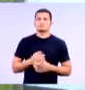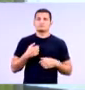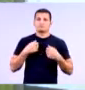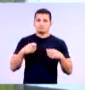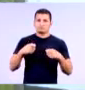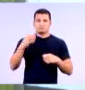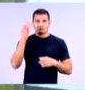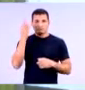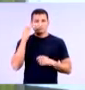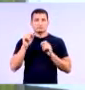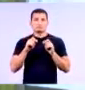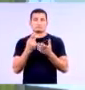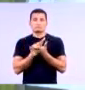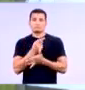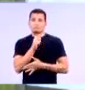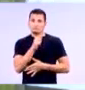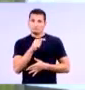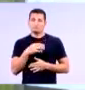preciso, gente,